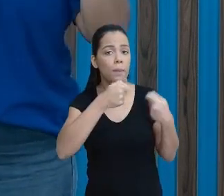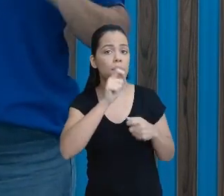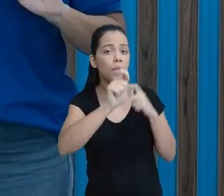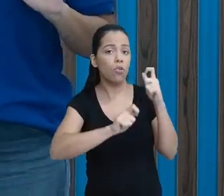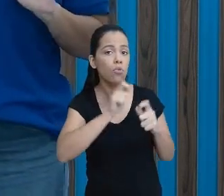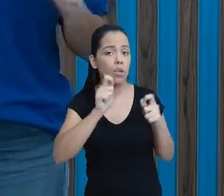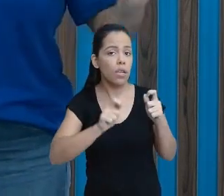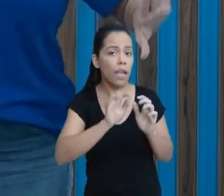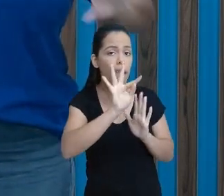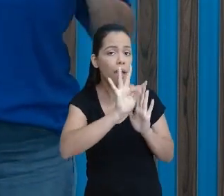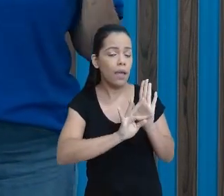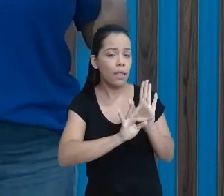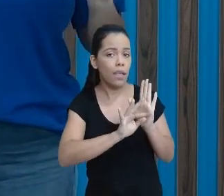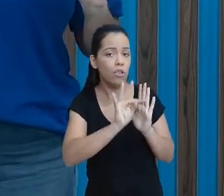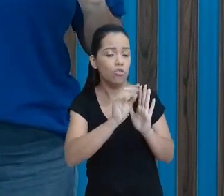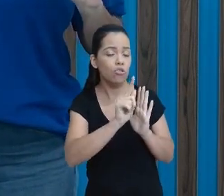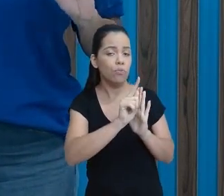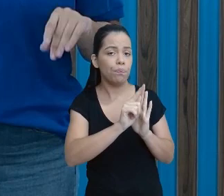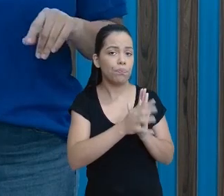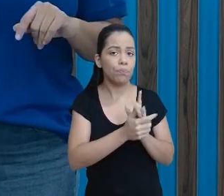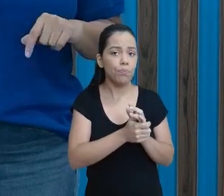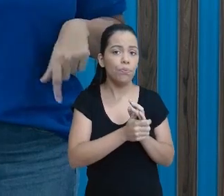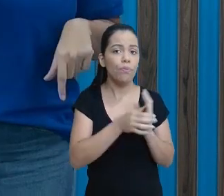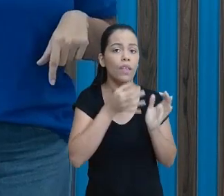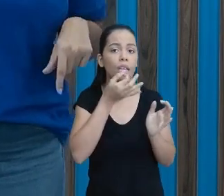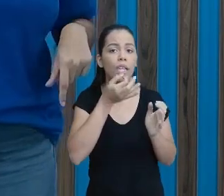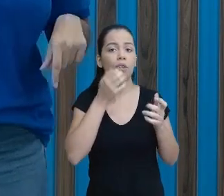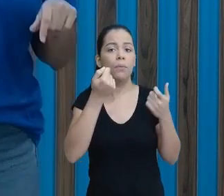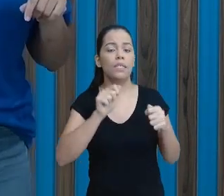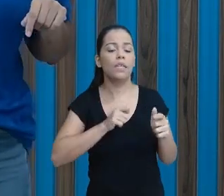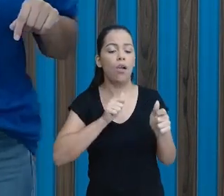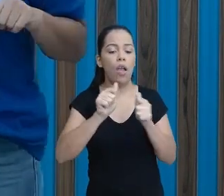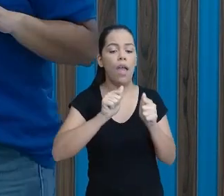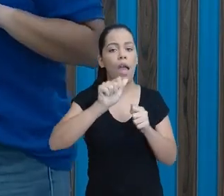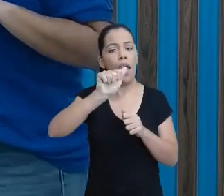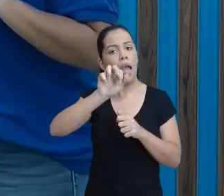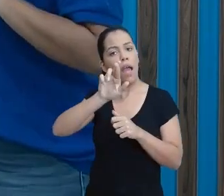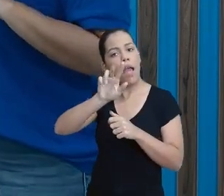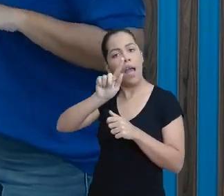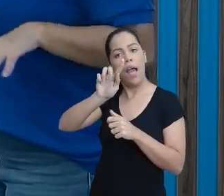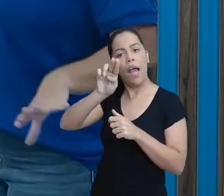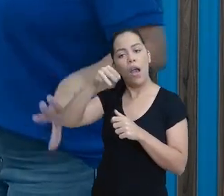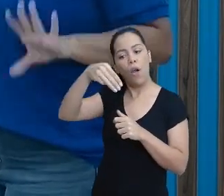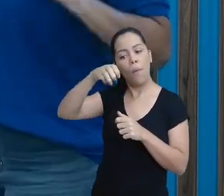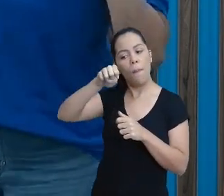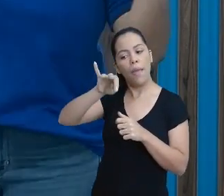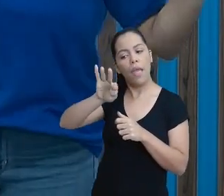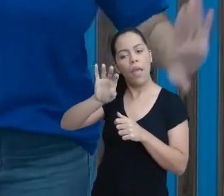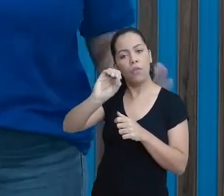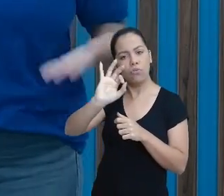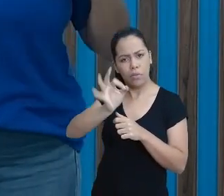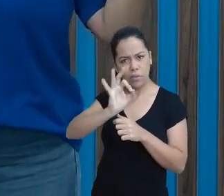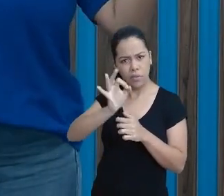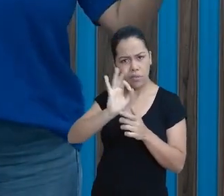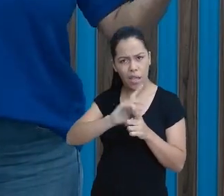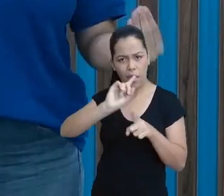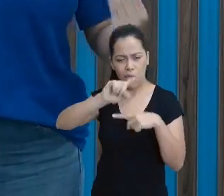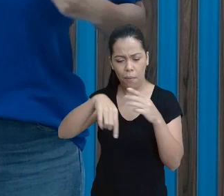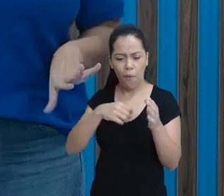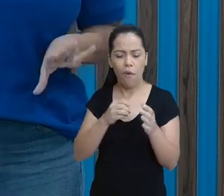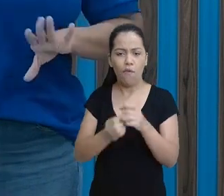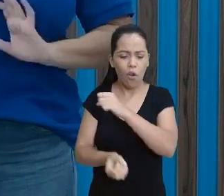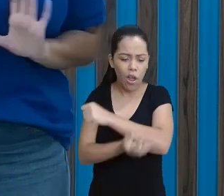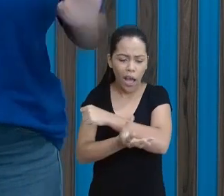argumento já vou dar o spoiler que a gente já vai ver em breve, certo? Então vamos para o nosso